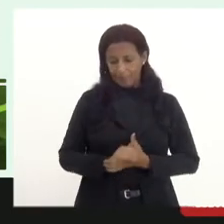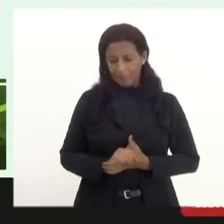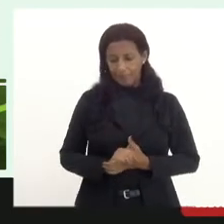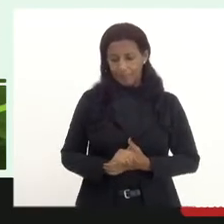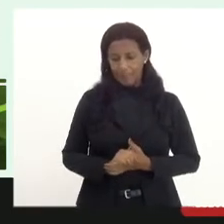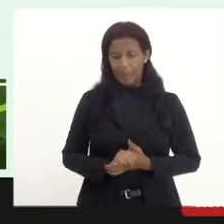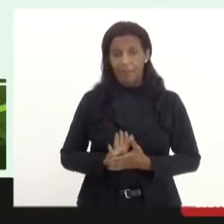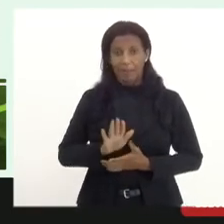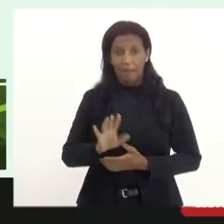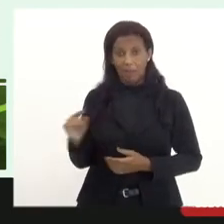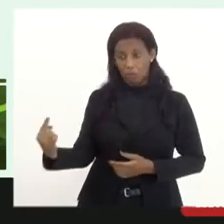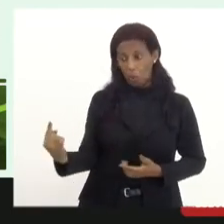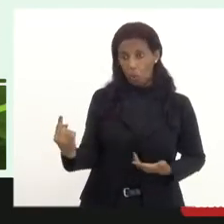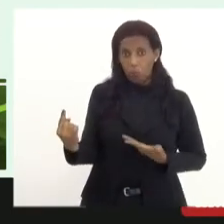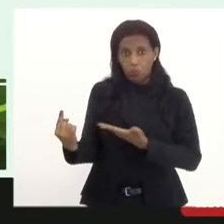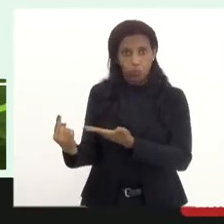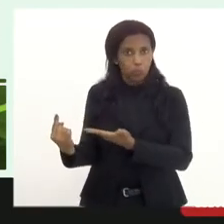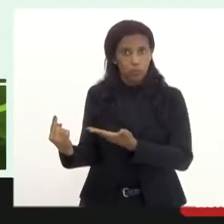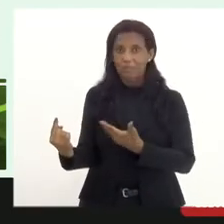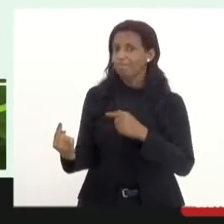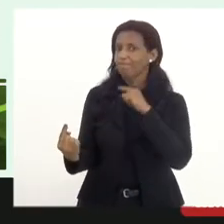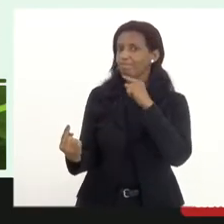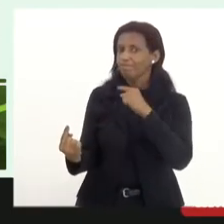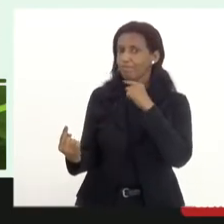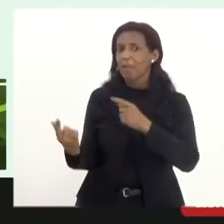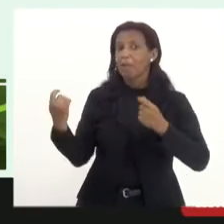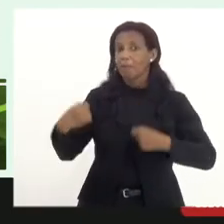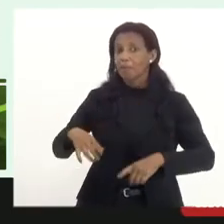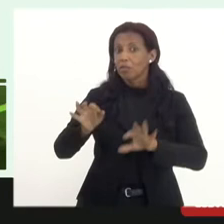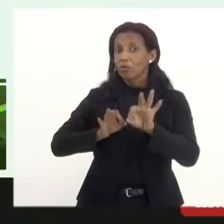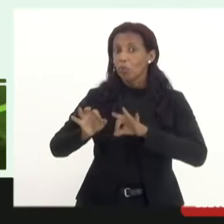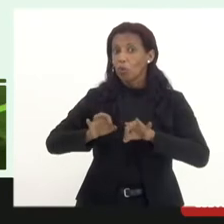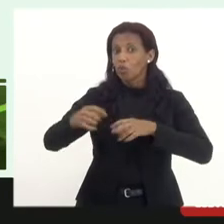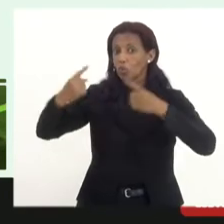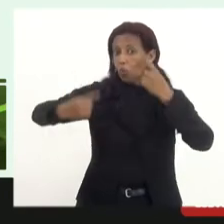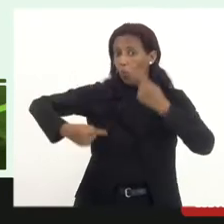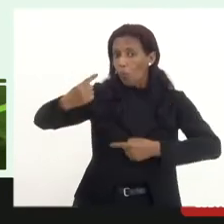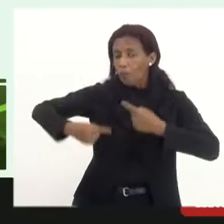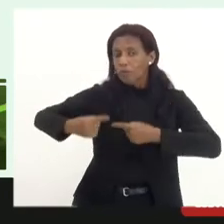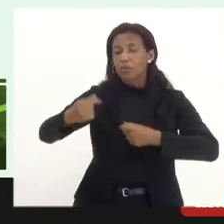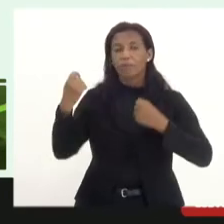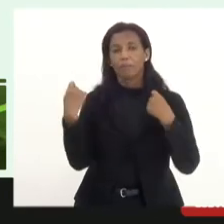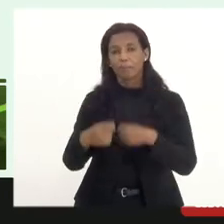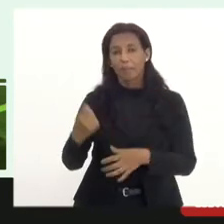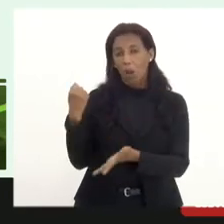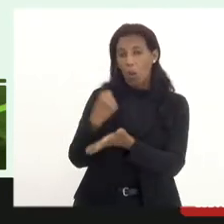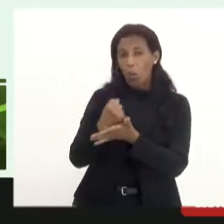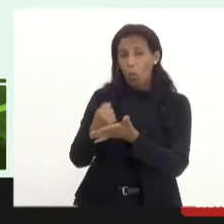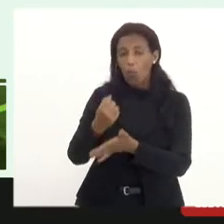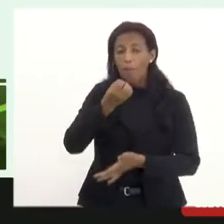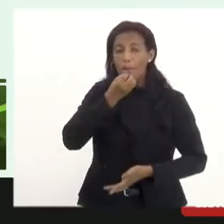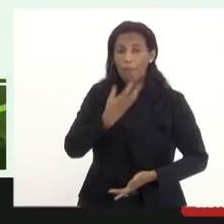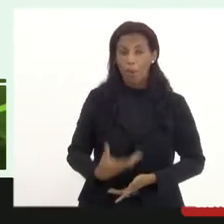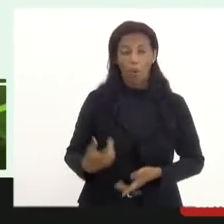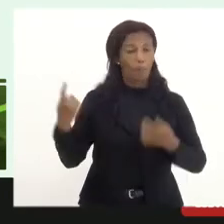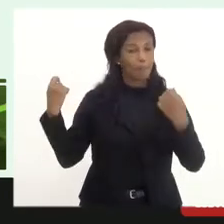precisamos de um projeto competitivo, nós precisamos de bons contratos, nós precisamos